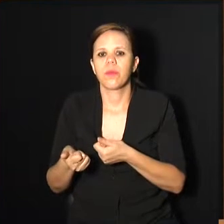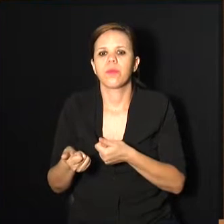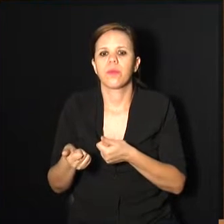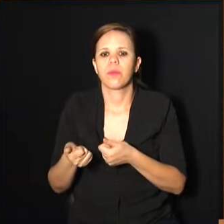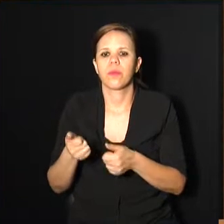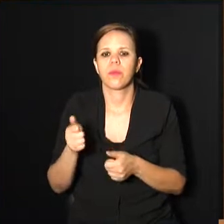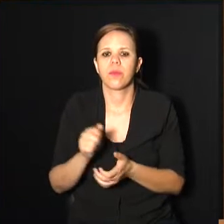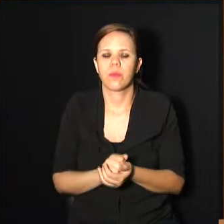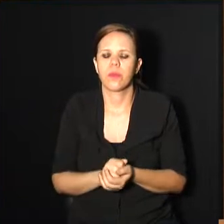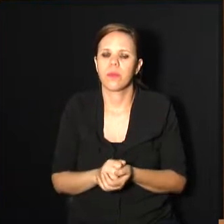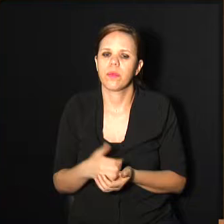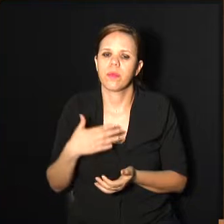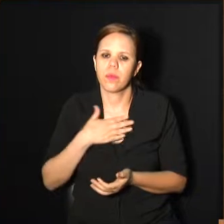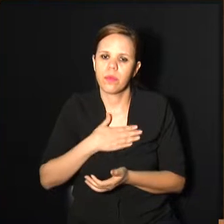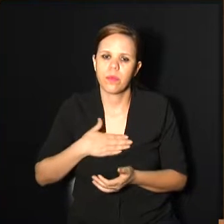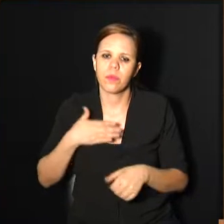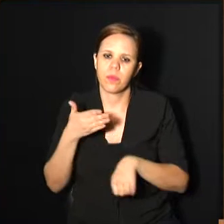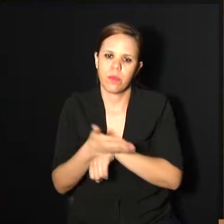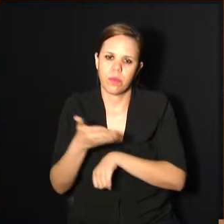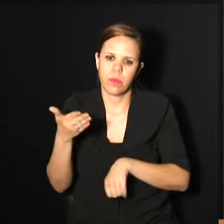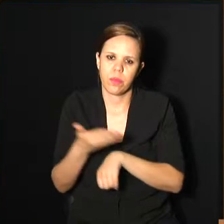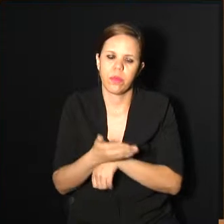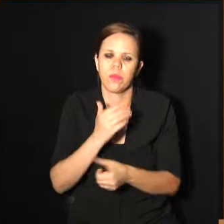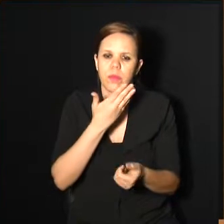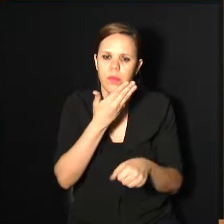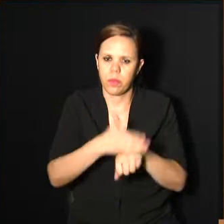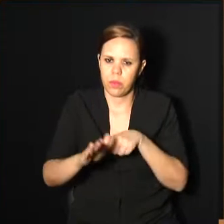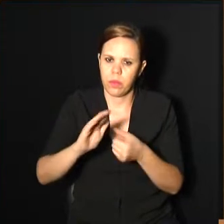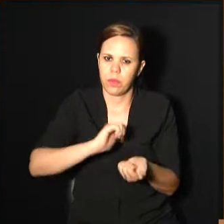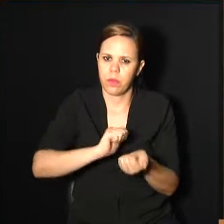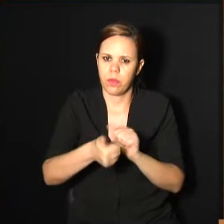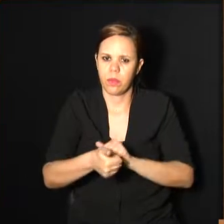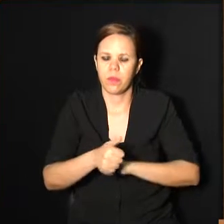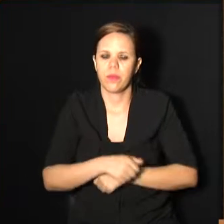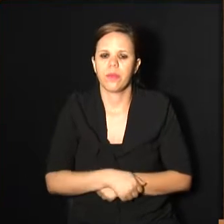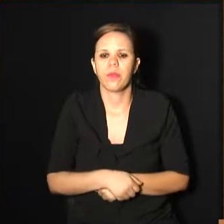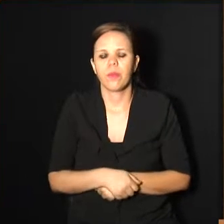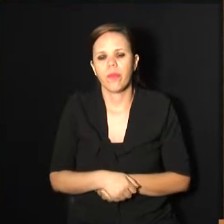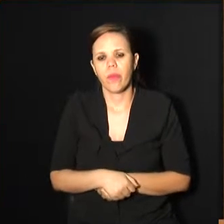opções saudáveis de lazer com práticas esportivas